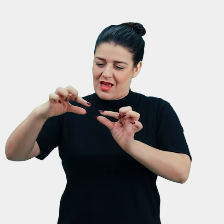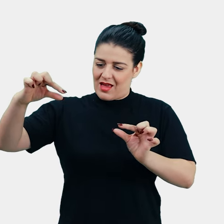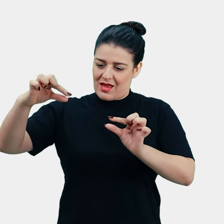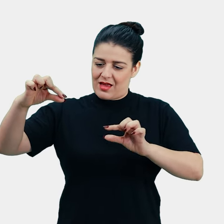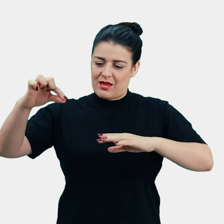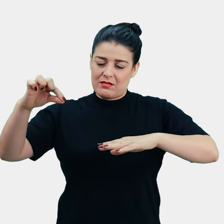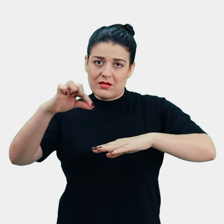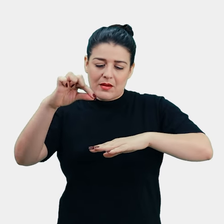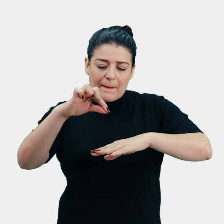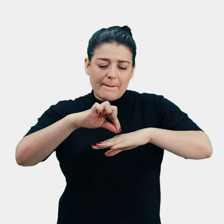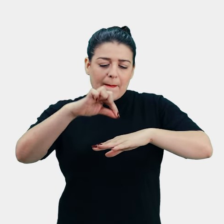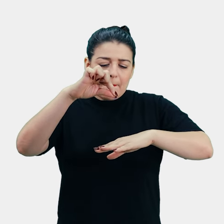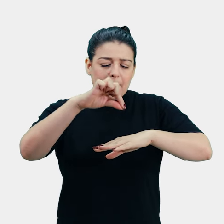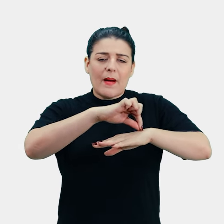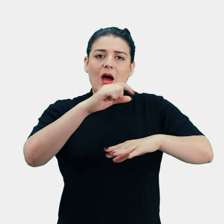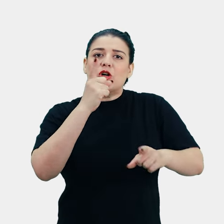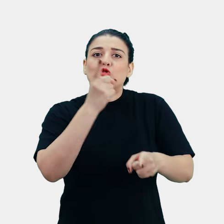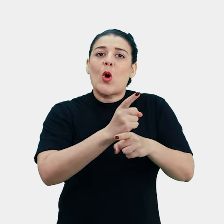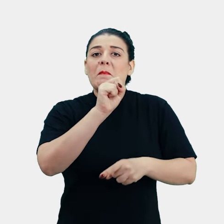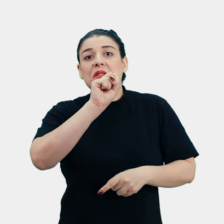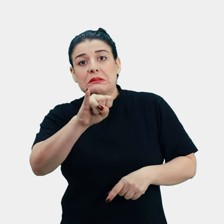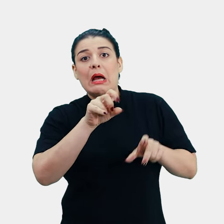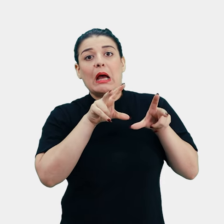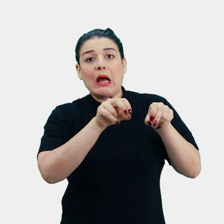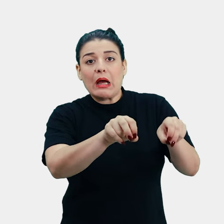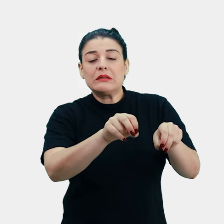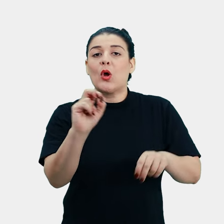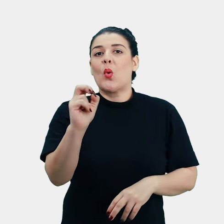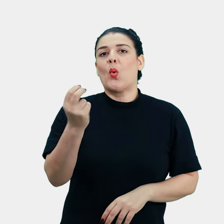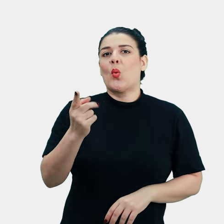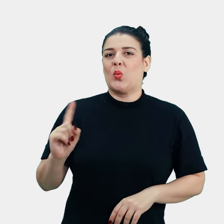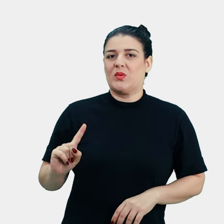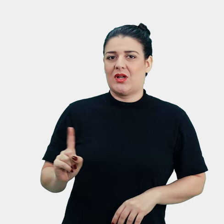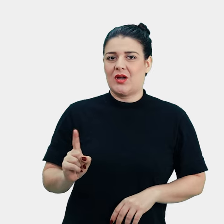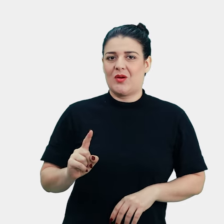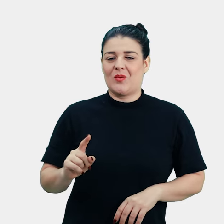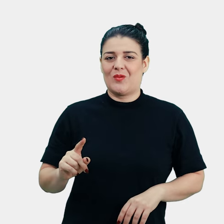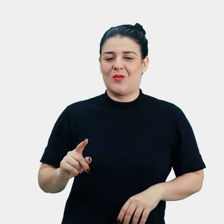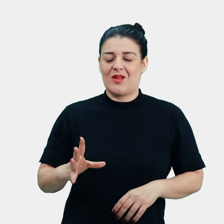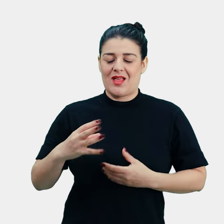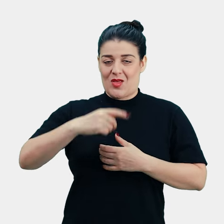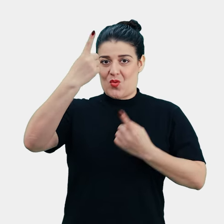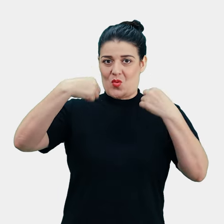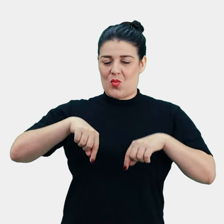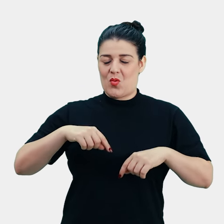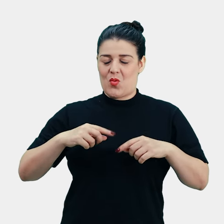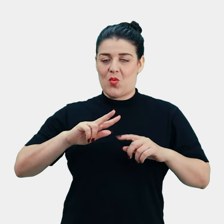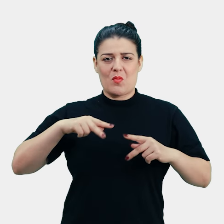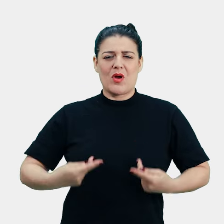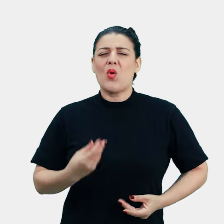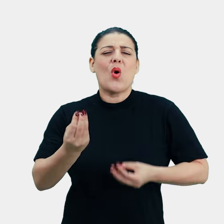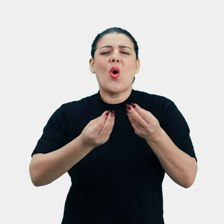Spec Pen, tá? Que auxilia no diagnóstico de câncer em tecido humano. Ou seja, eles passam, pessoal,